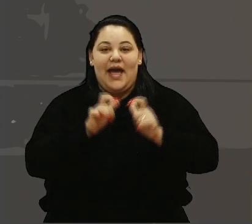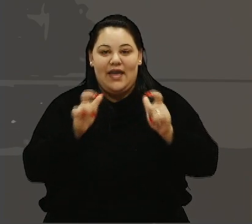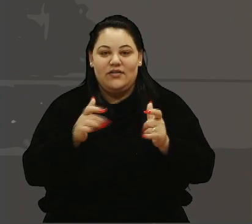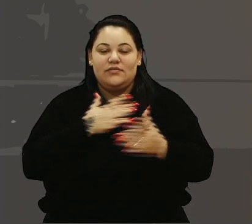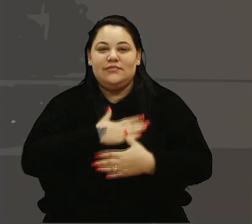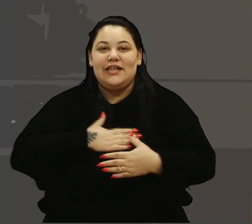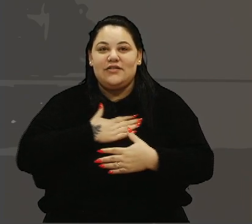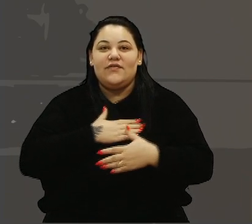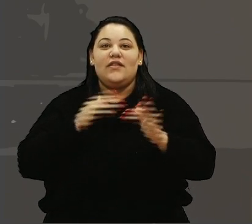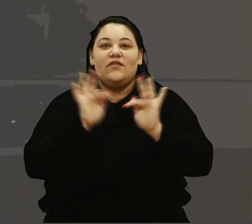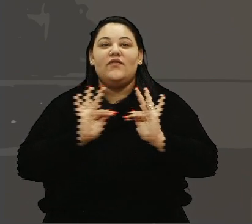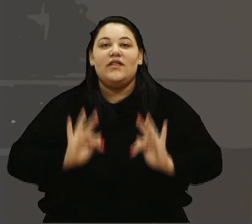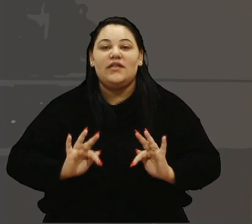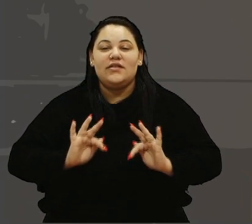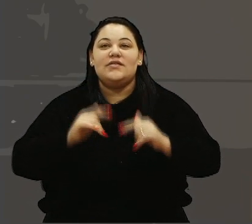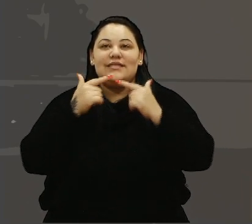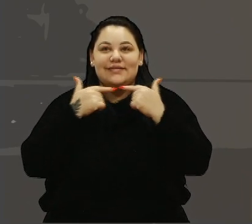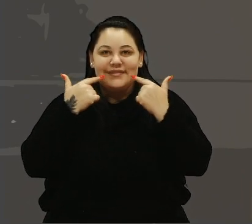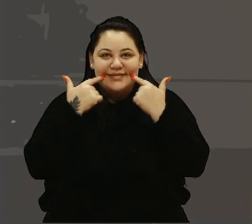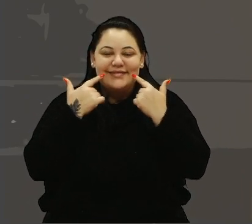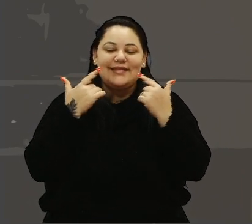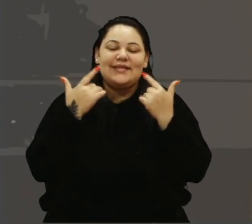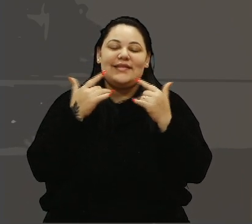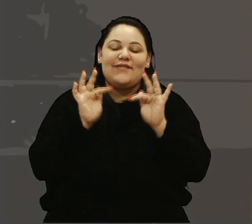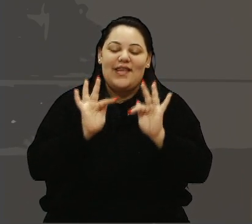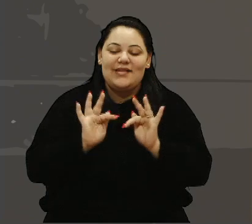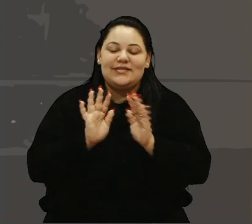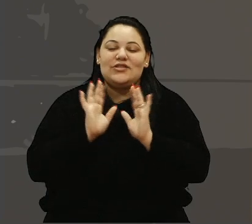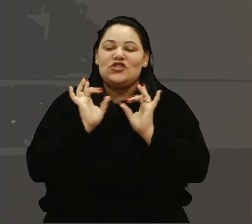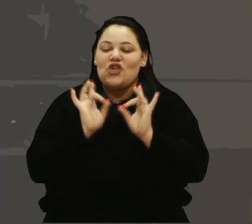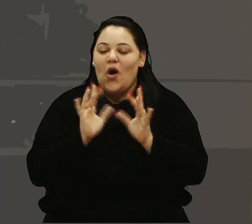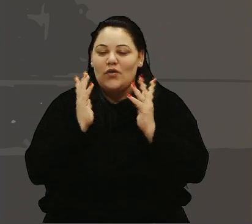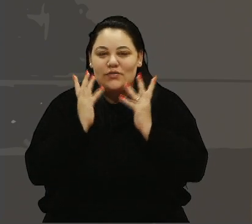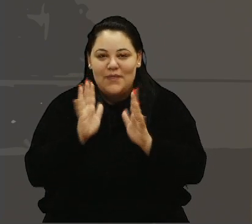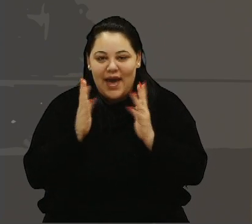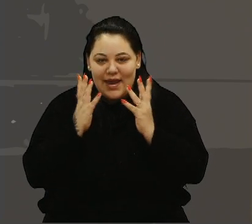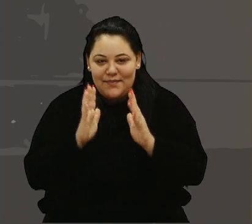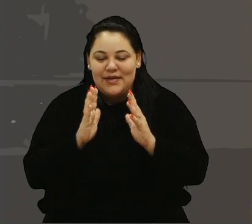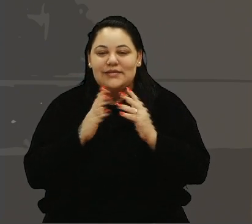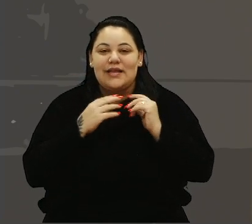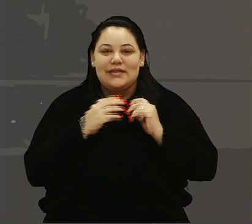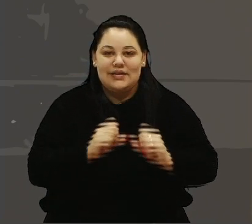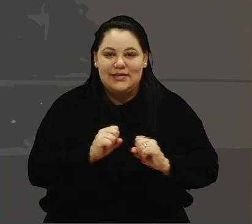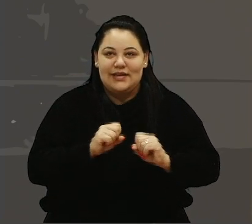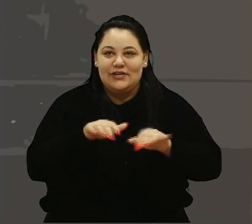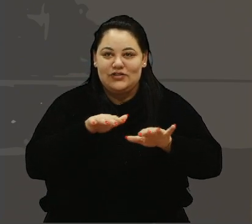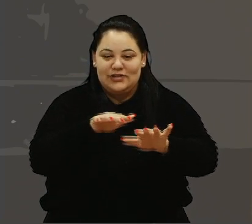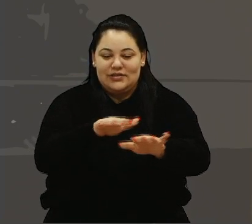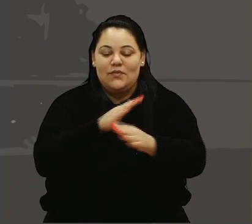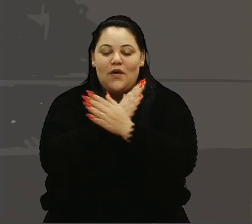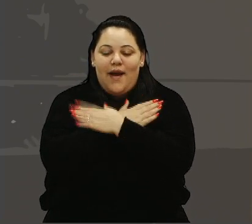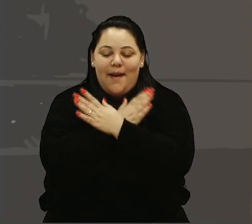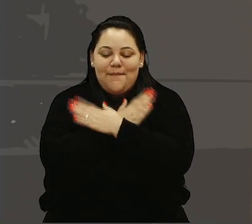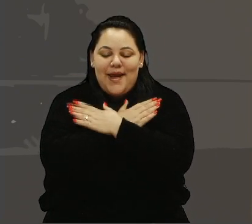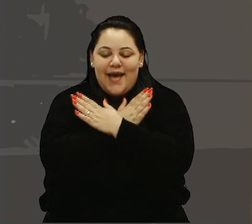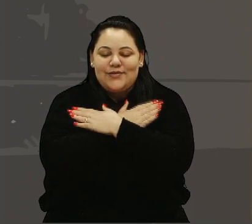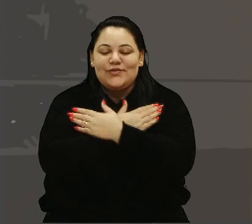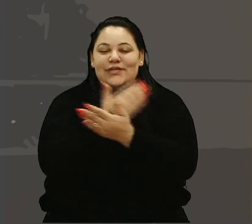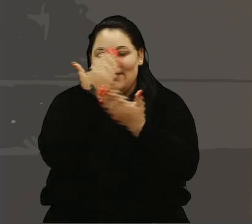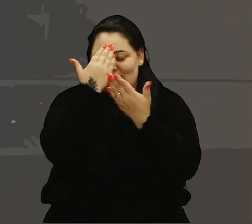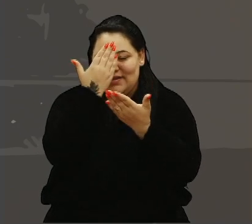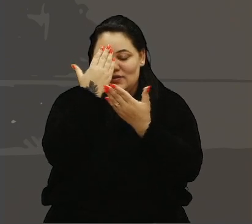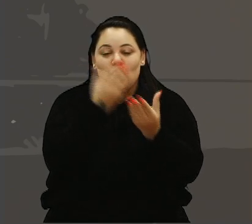felizes, alegres, contentes, Só elogios perante a Secretaria de Trânsito. Meu forte abraço e agradeço